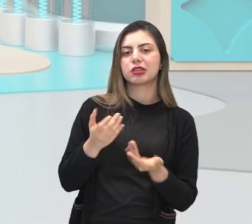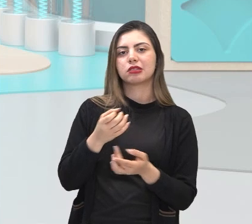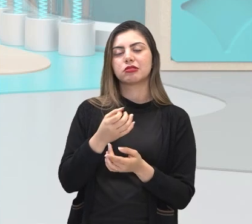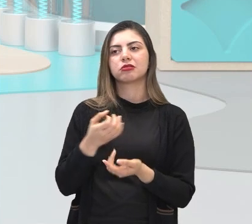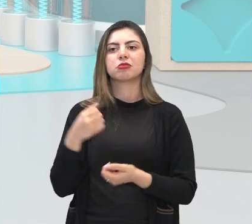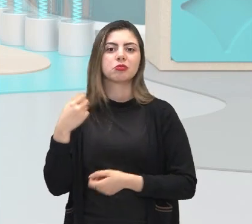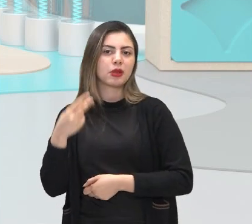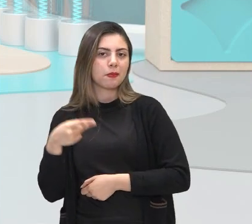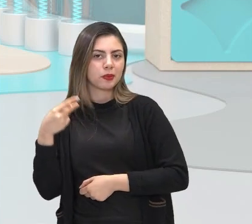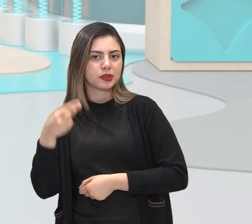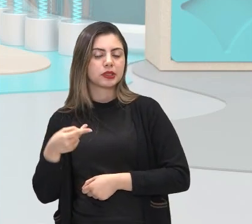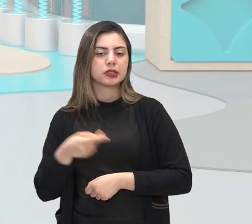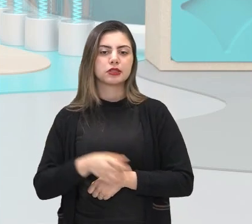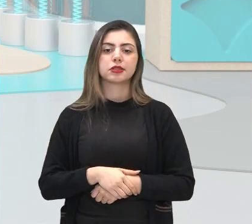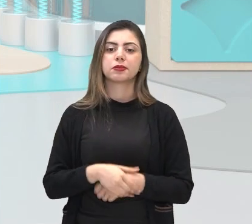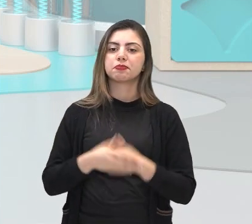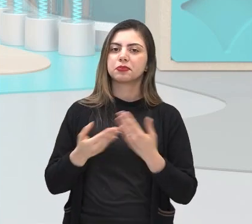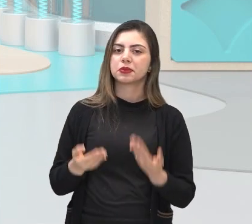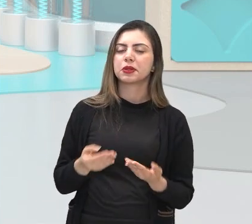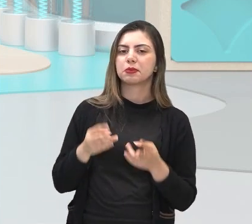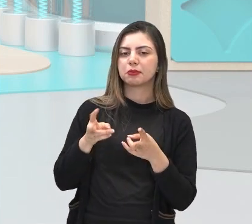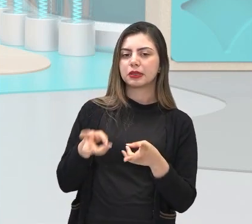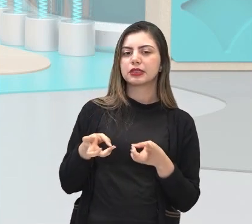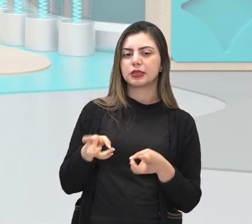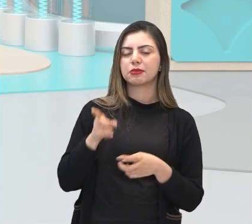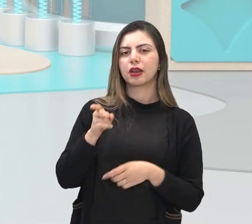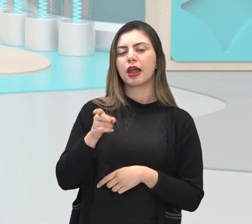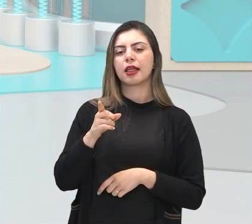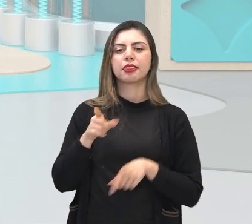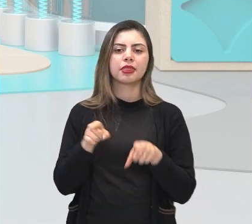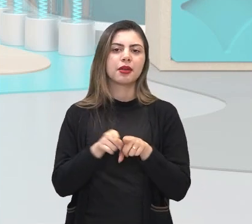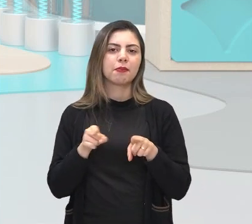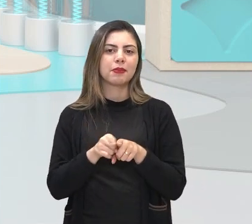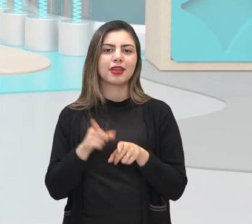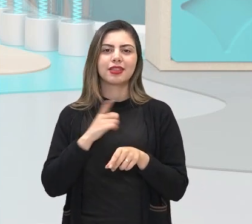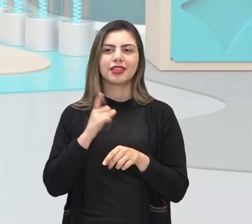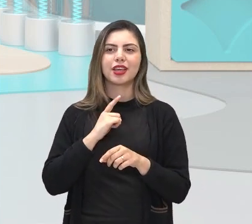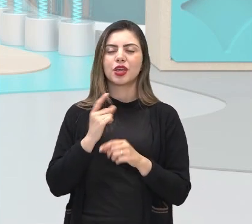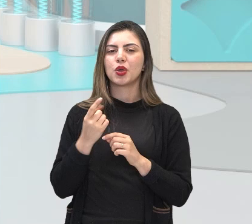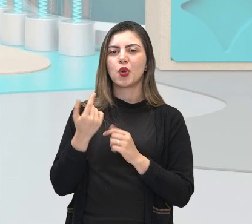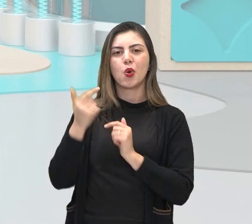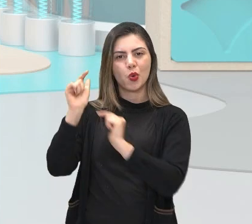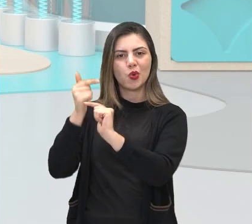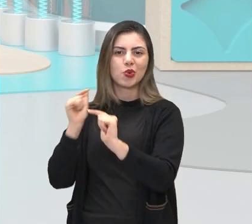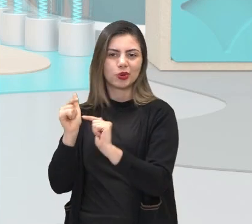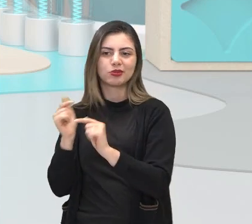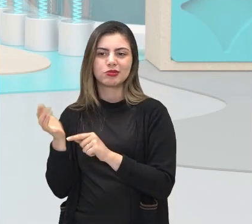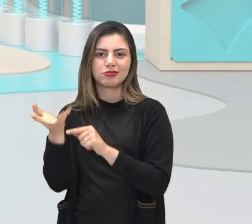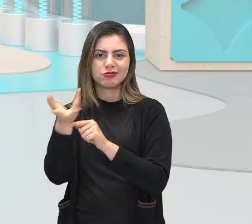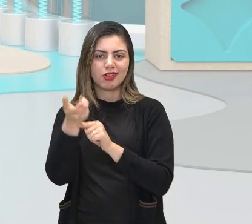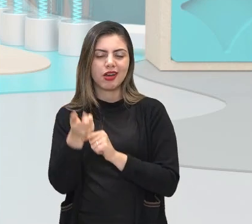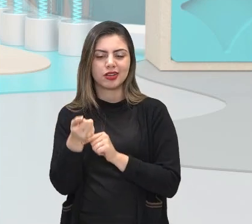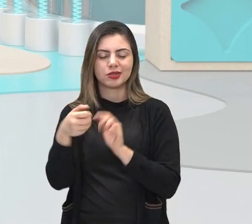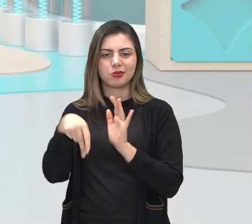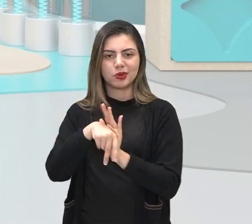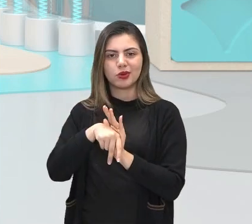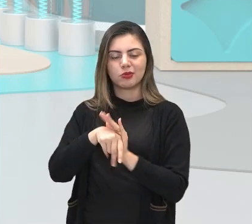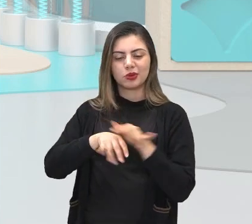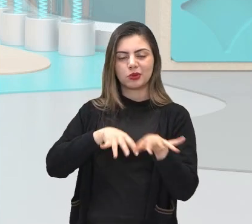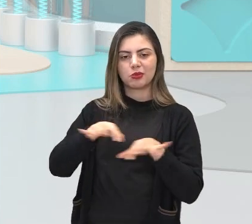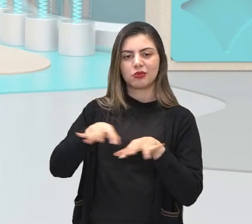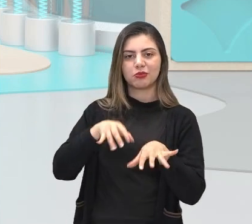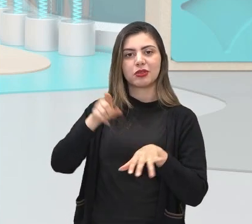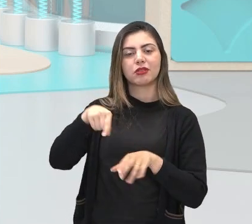e a preferência dele do Miler como a gente viu também dos de outros artistas do movimento era trazer a representação da